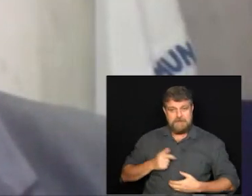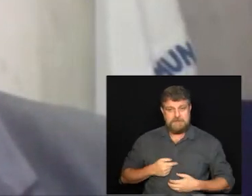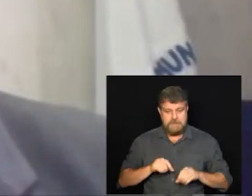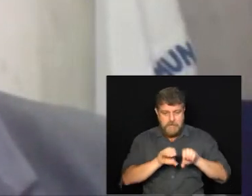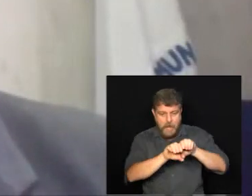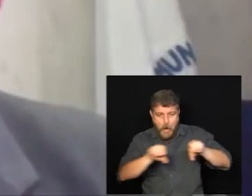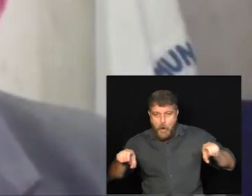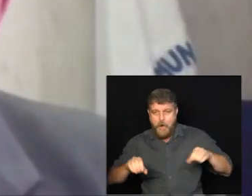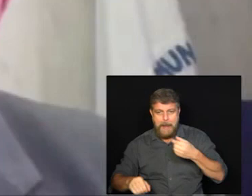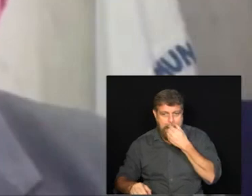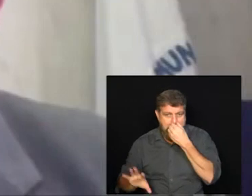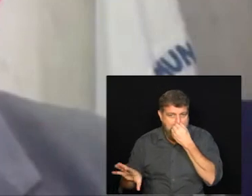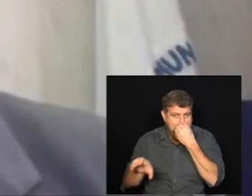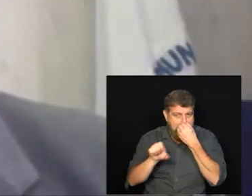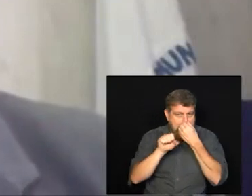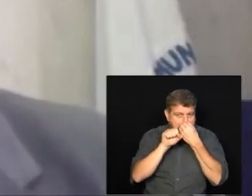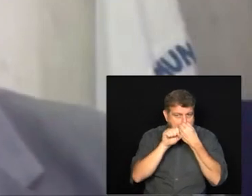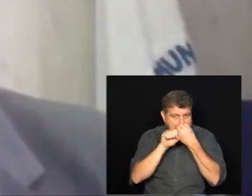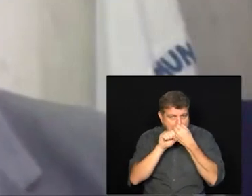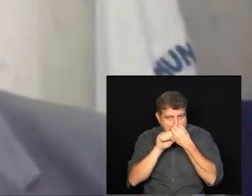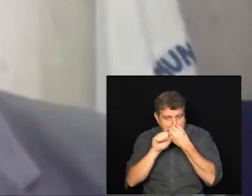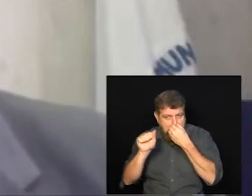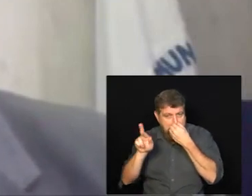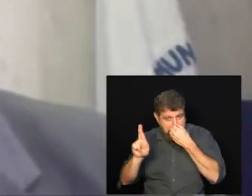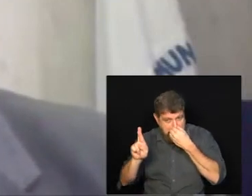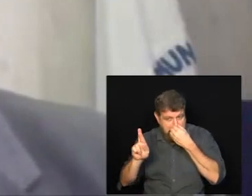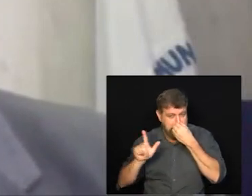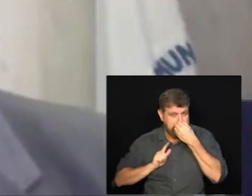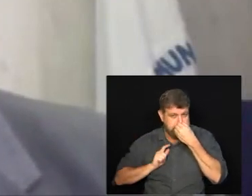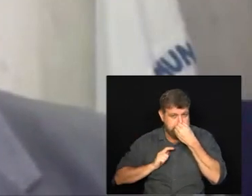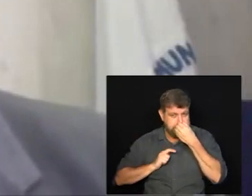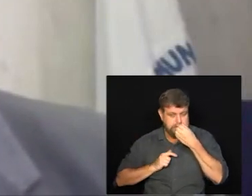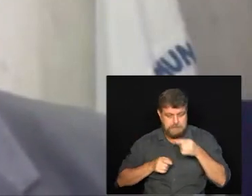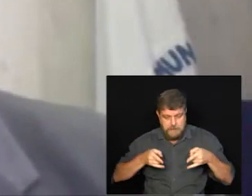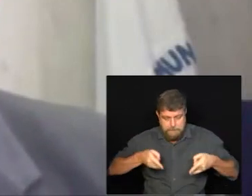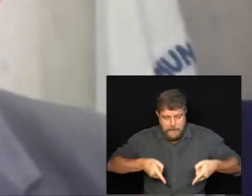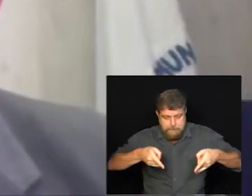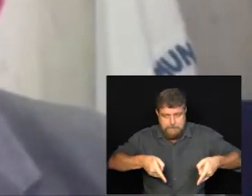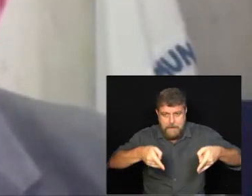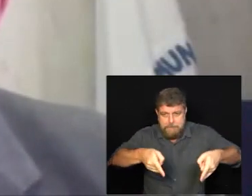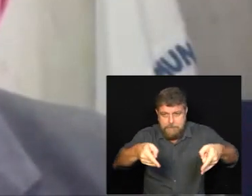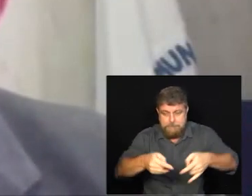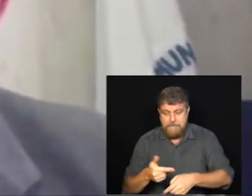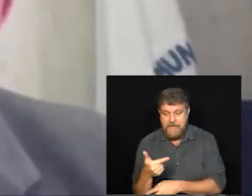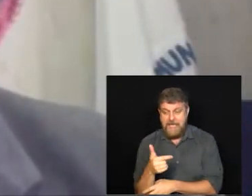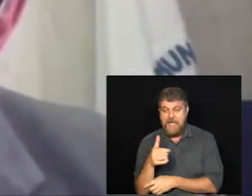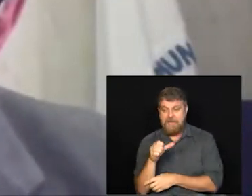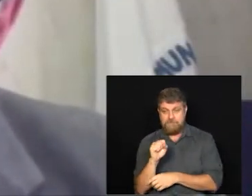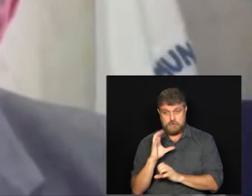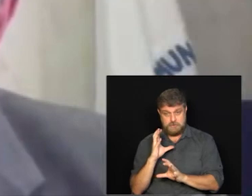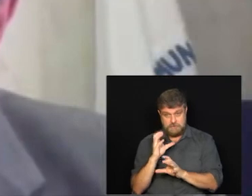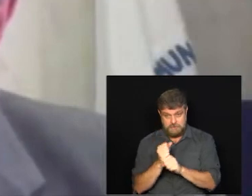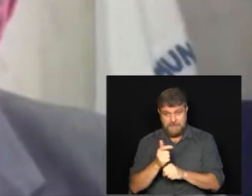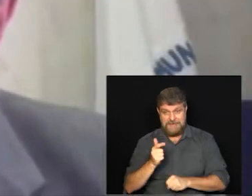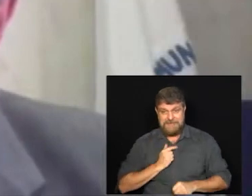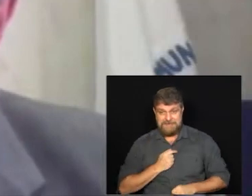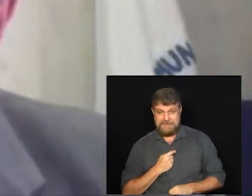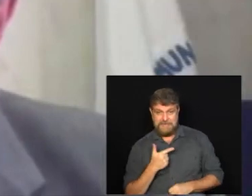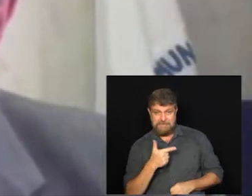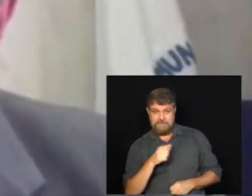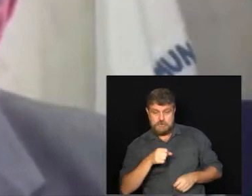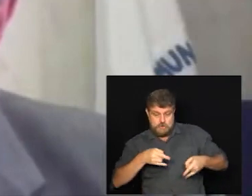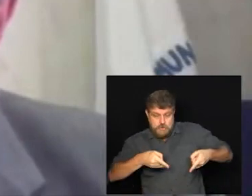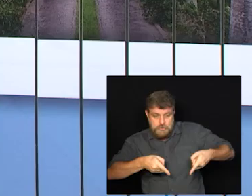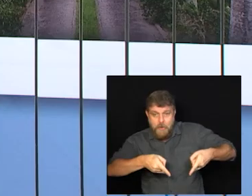gases, oxigênio, ar comprimido, em todos os 28 leitos, estão cedendo as 28 camas.